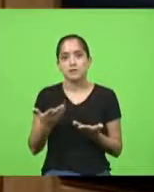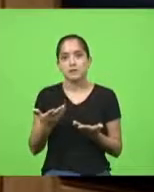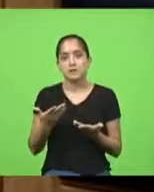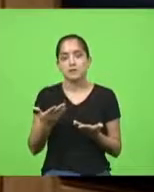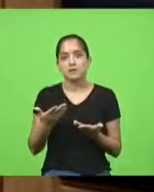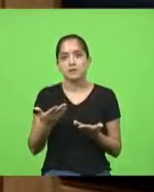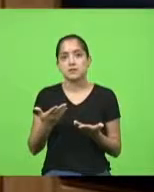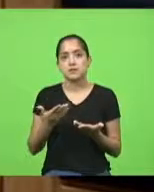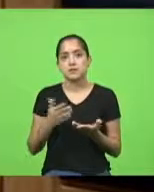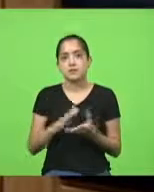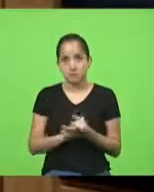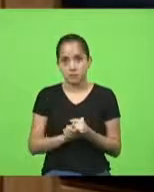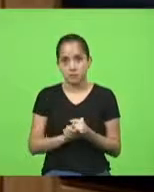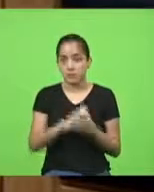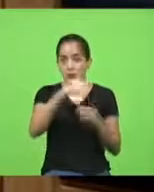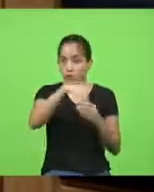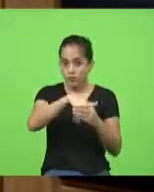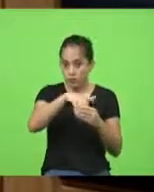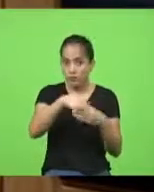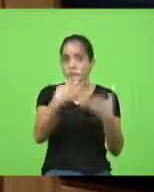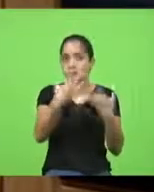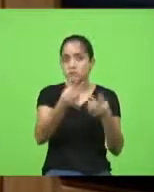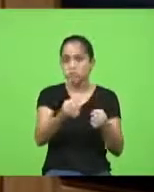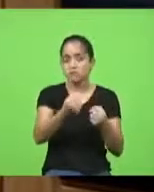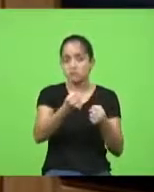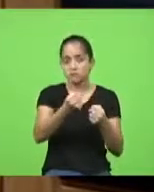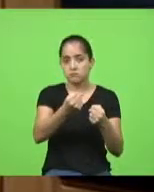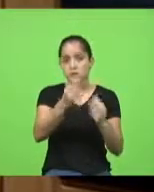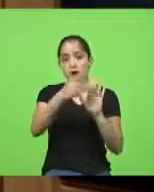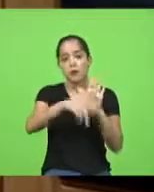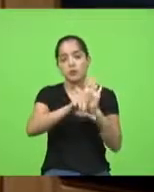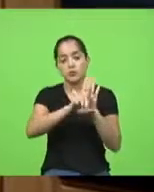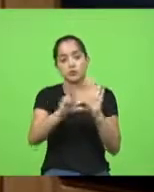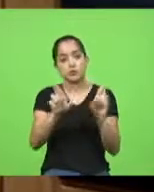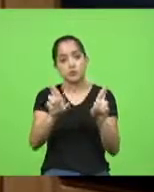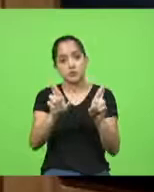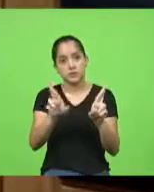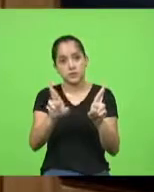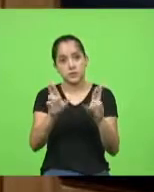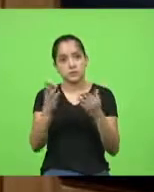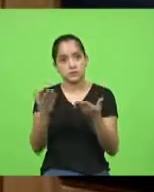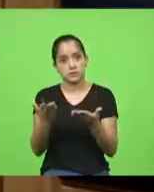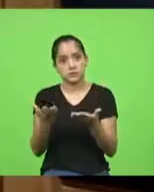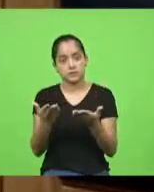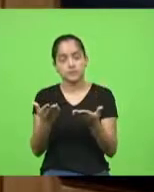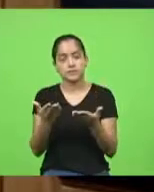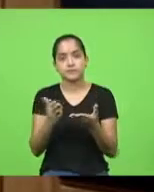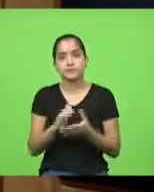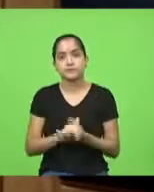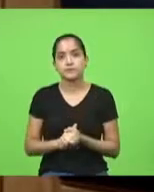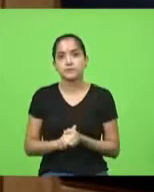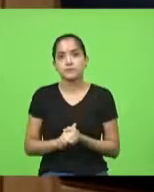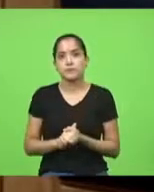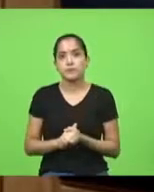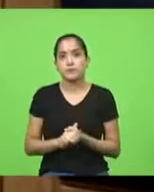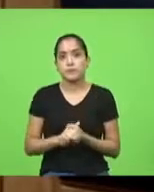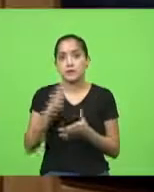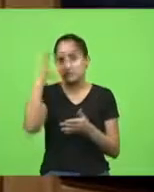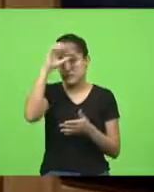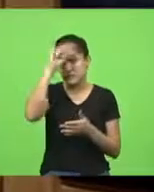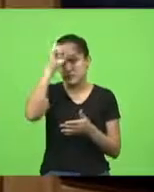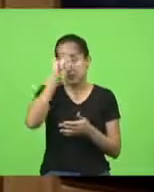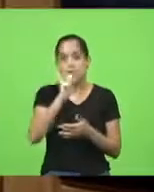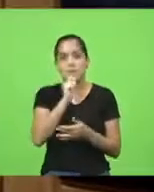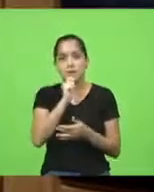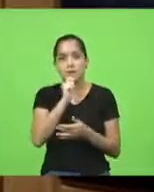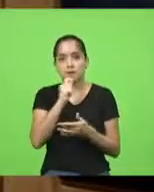vou dar o meu voto favorável ao projeto, torcendo para que, se não se aprendeu ainda,